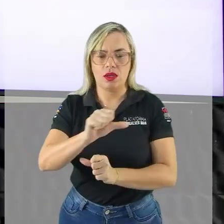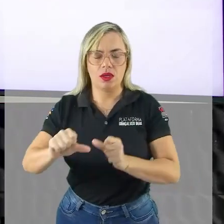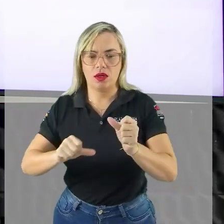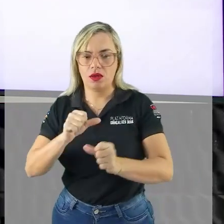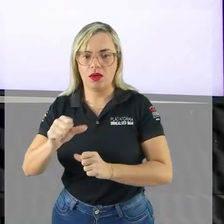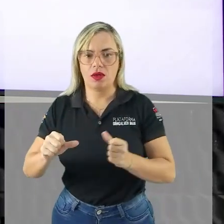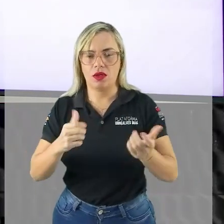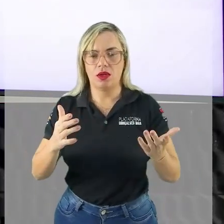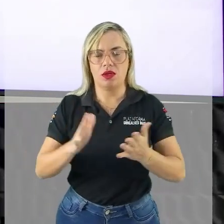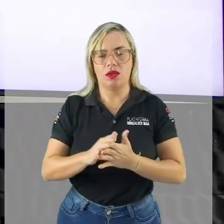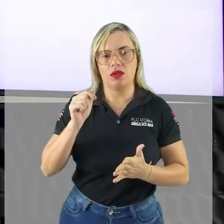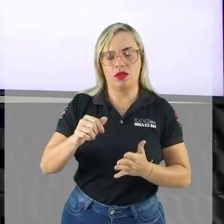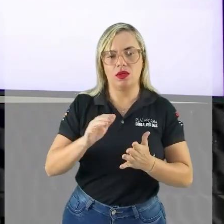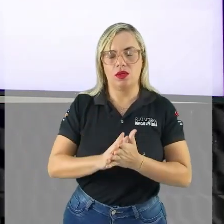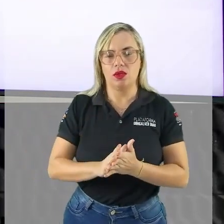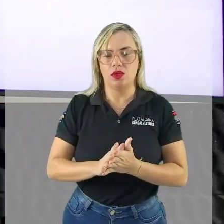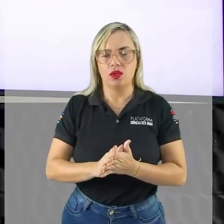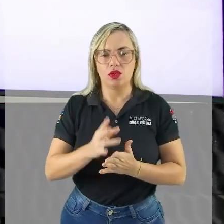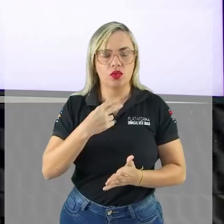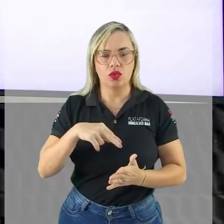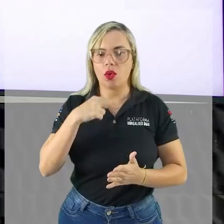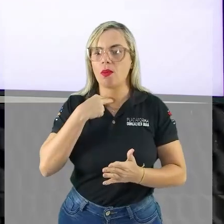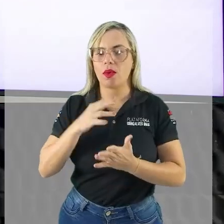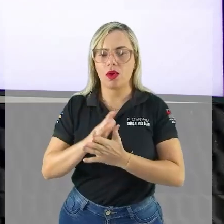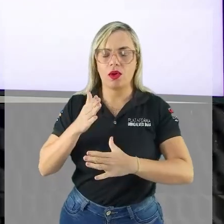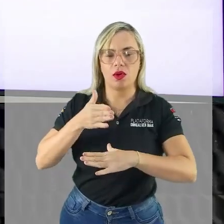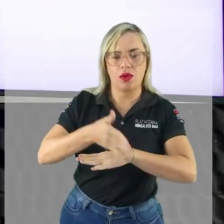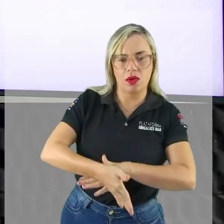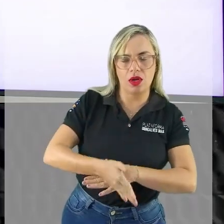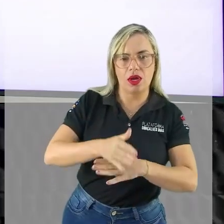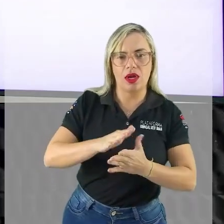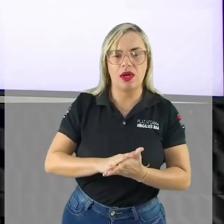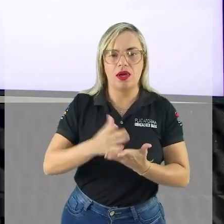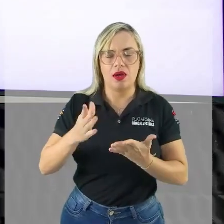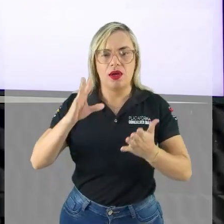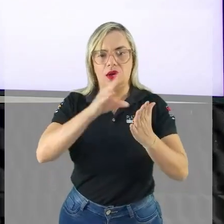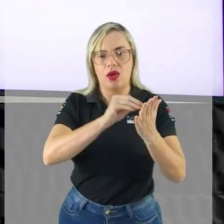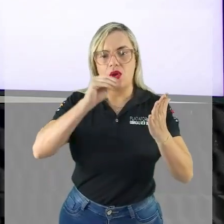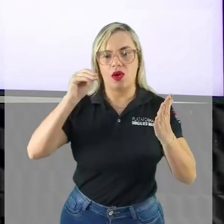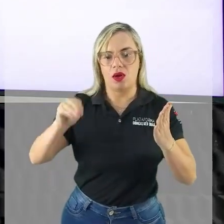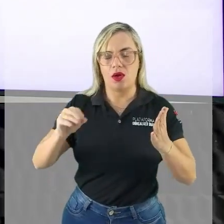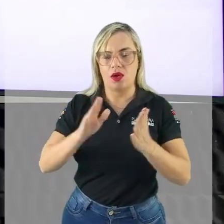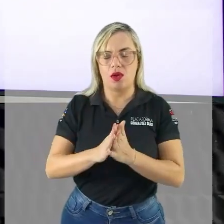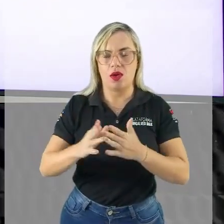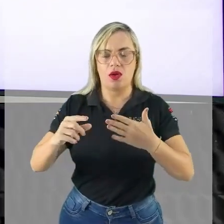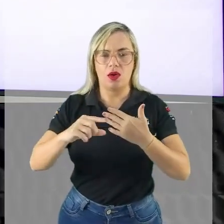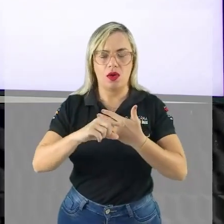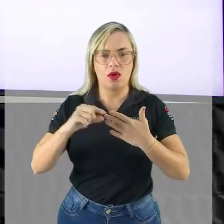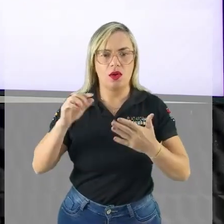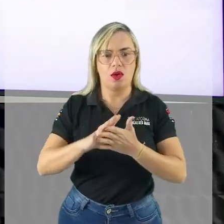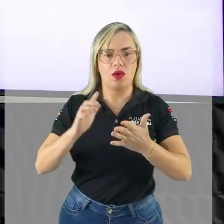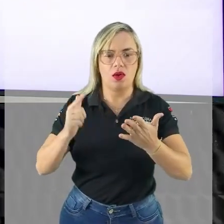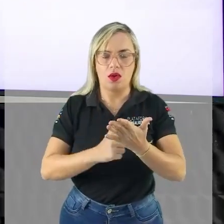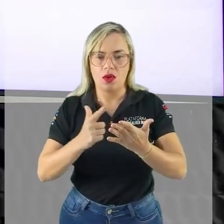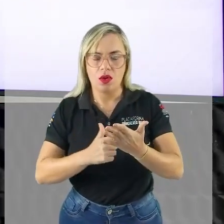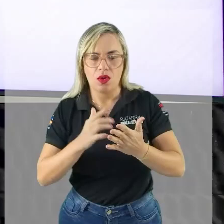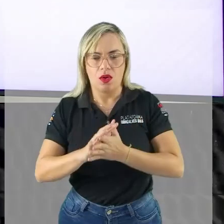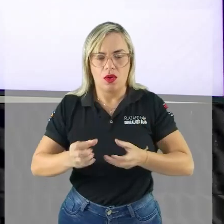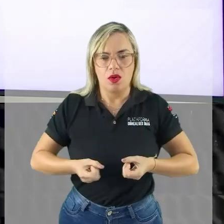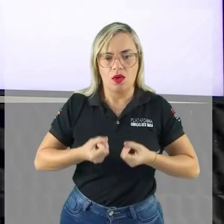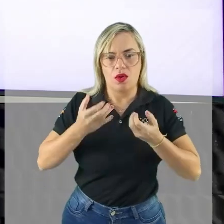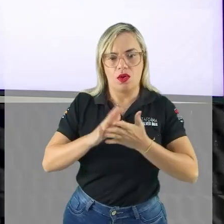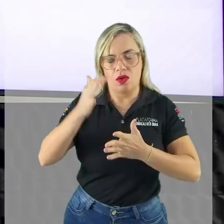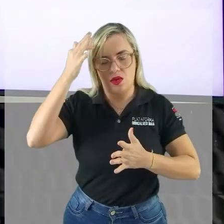sem paráfrase, tá? Do jeitinho que o escritor, o poeta, o filósofo, o